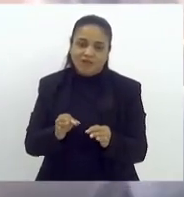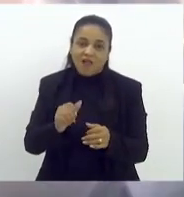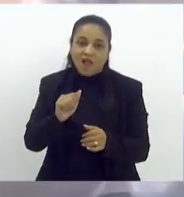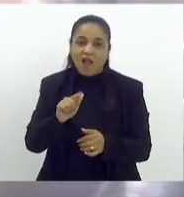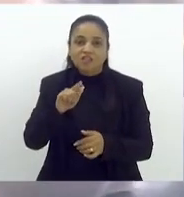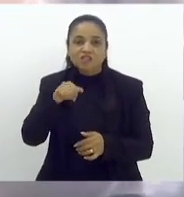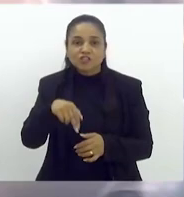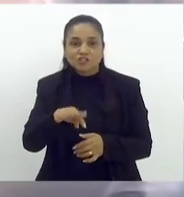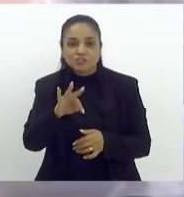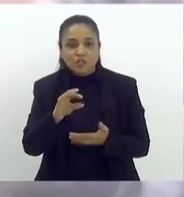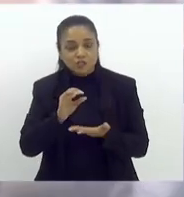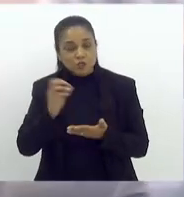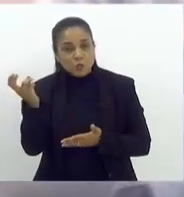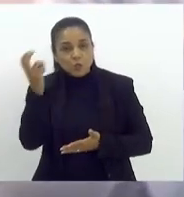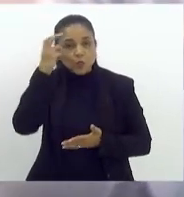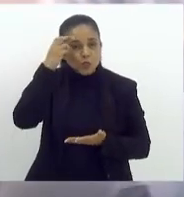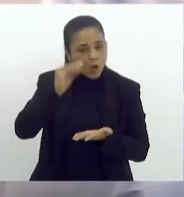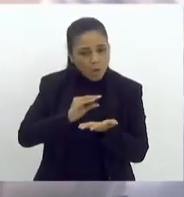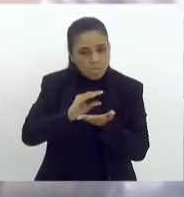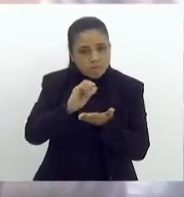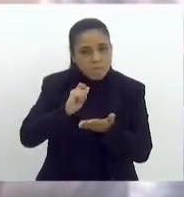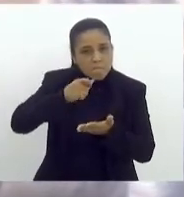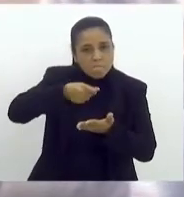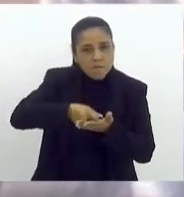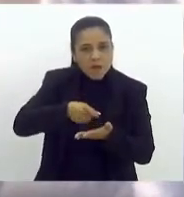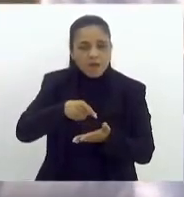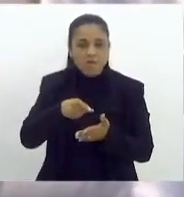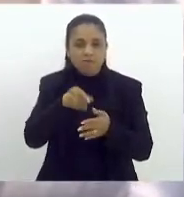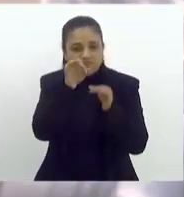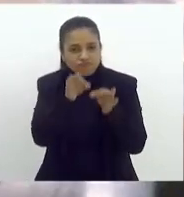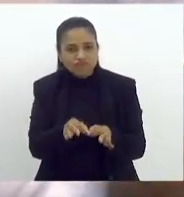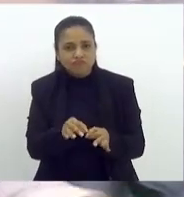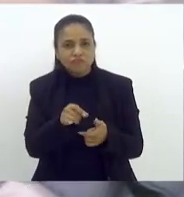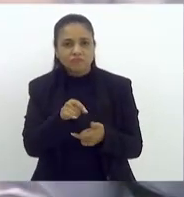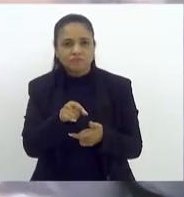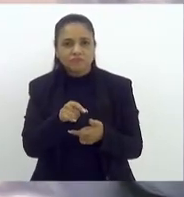não tem uma remuneração digna por fazer o que eles fazem